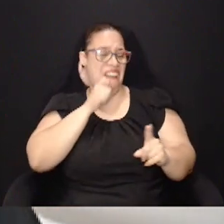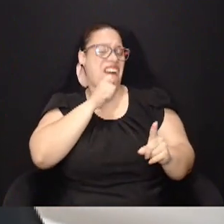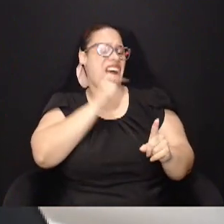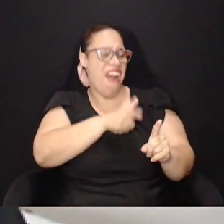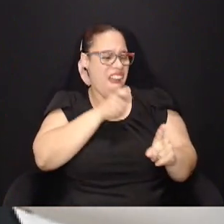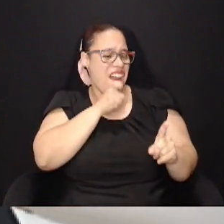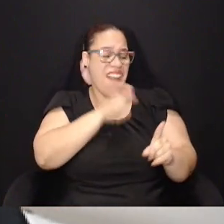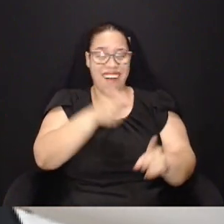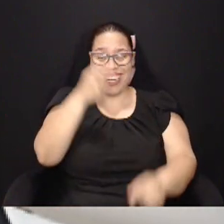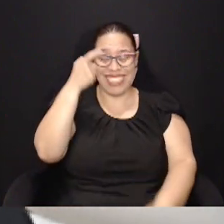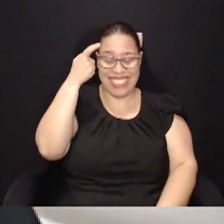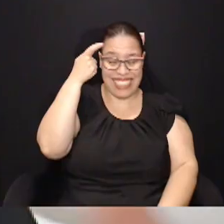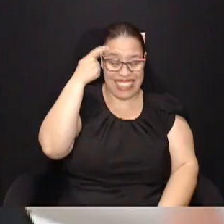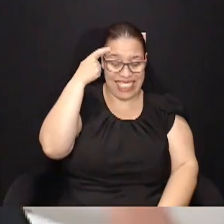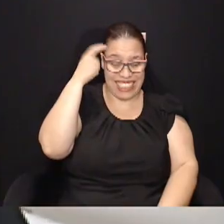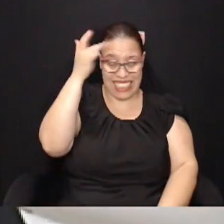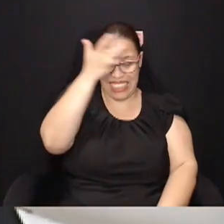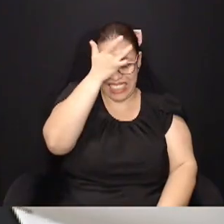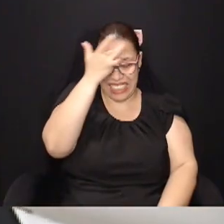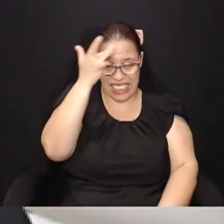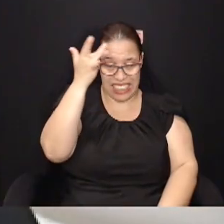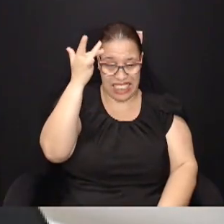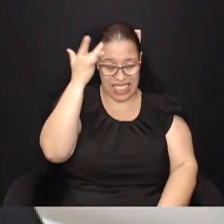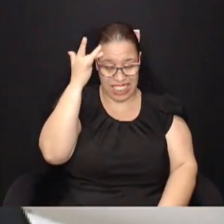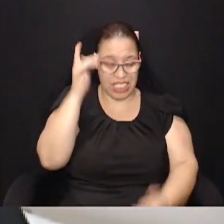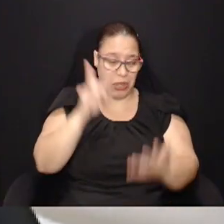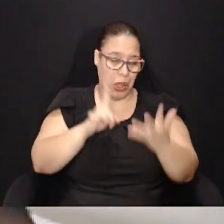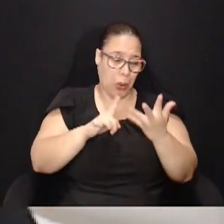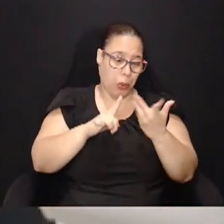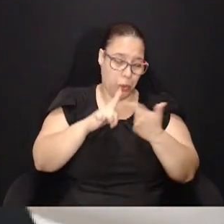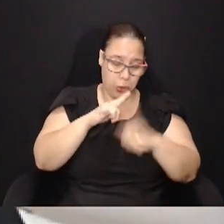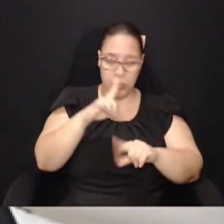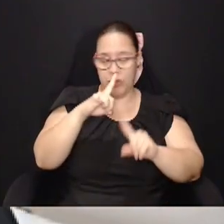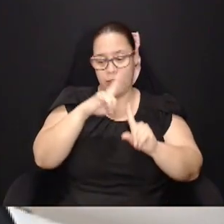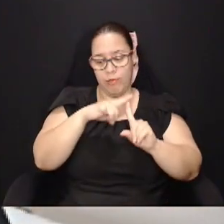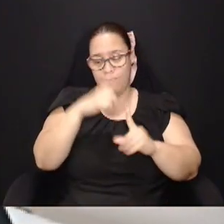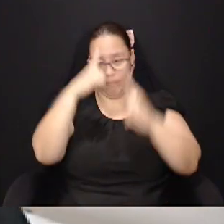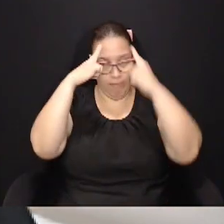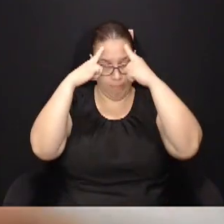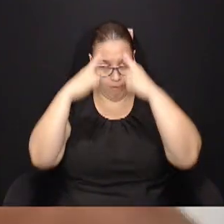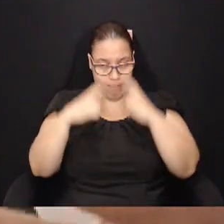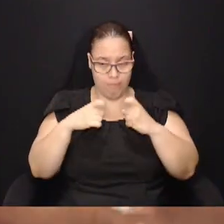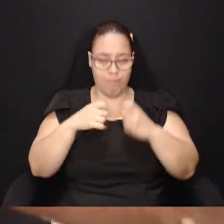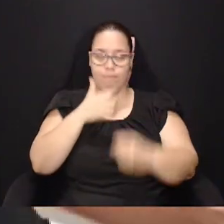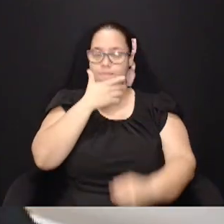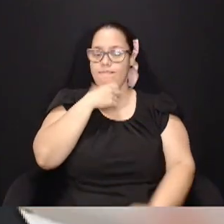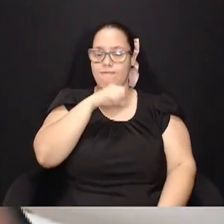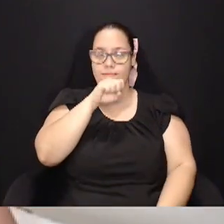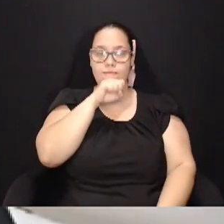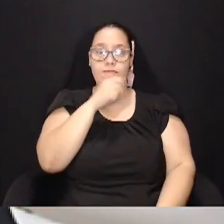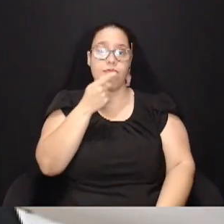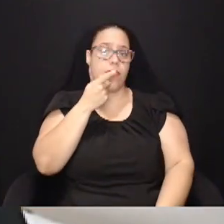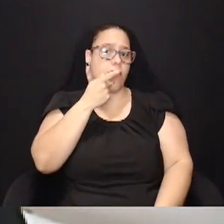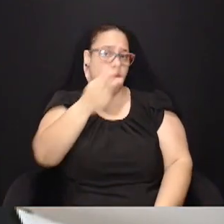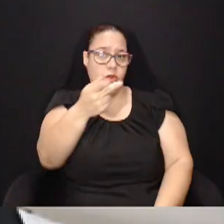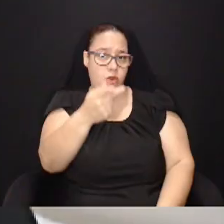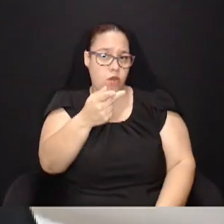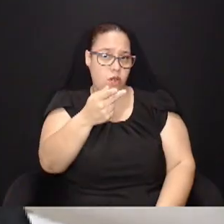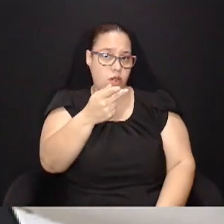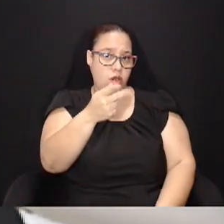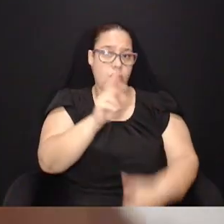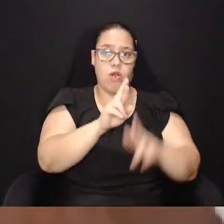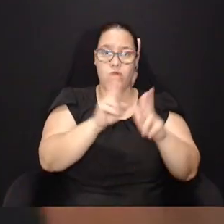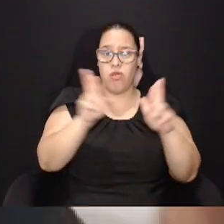porque hoje nós temos vários tipos de violência, né? A gente vê pais falando diversas coisas para um